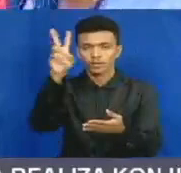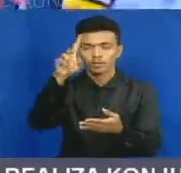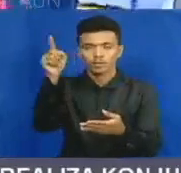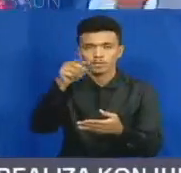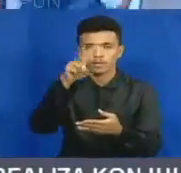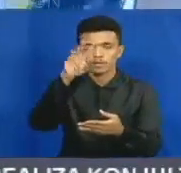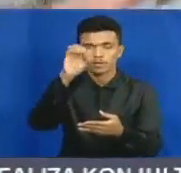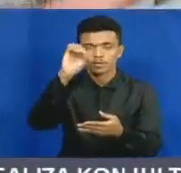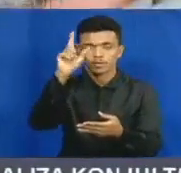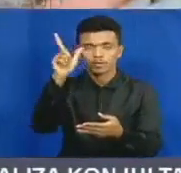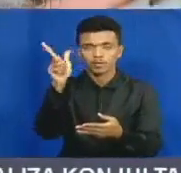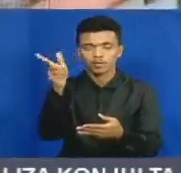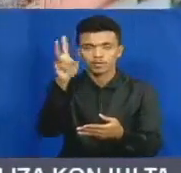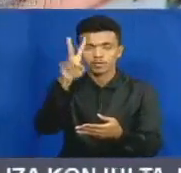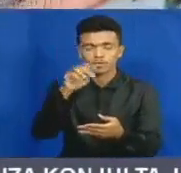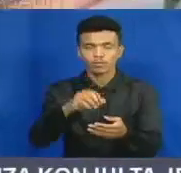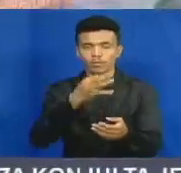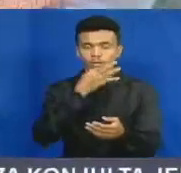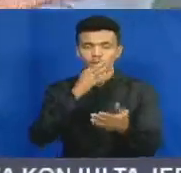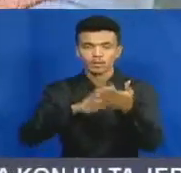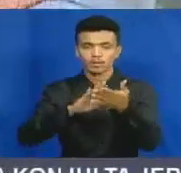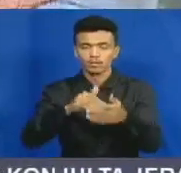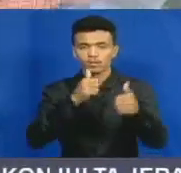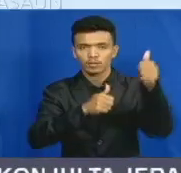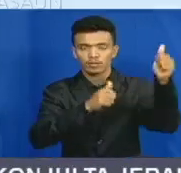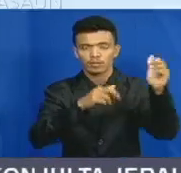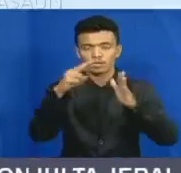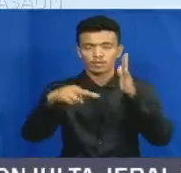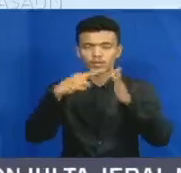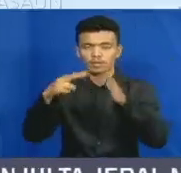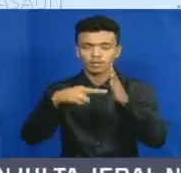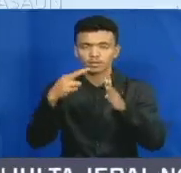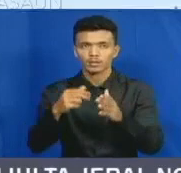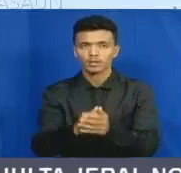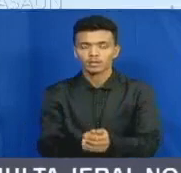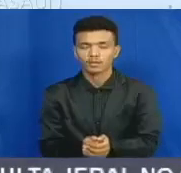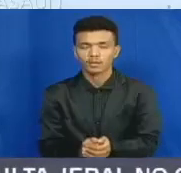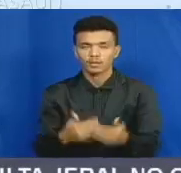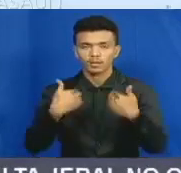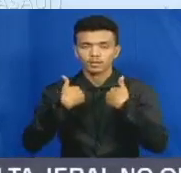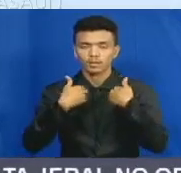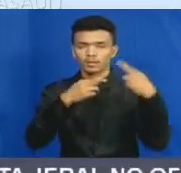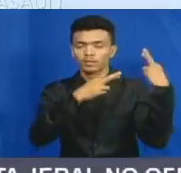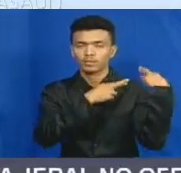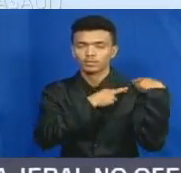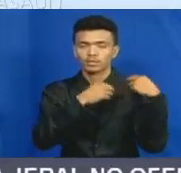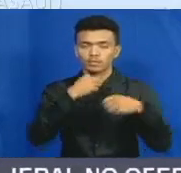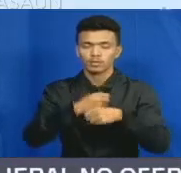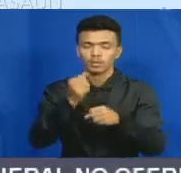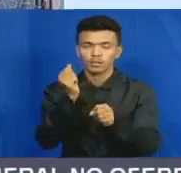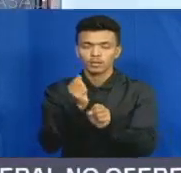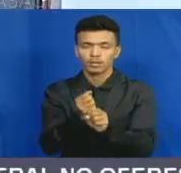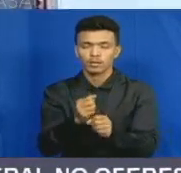kata programa marenda eskolar ne lao tuir mata dala no auto dari sira ia responsabilidad atu halo fiskalizasang